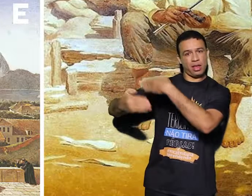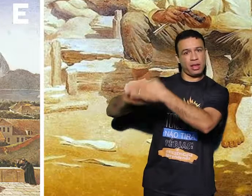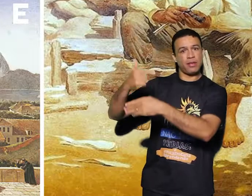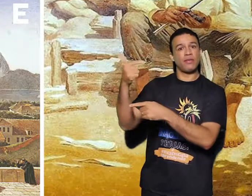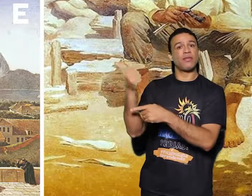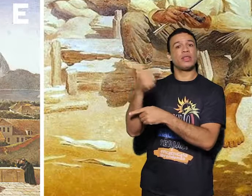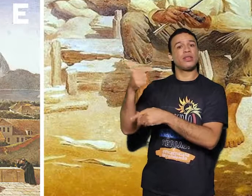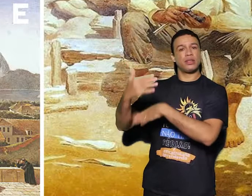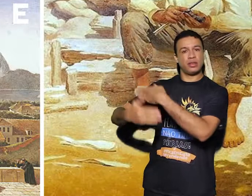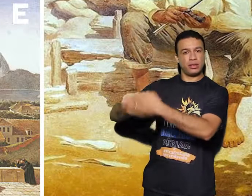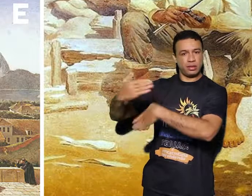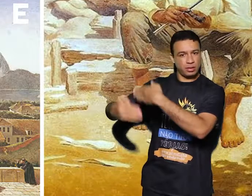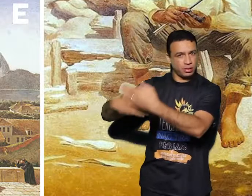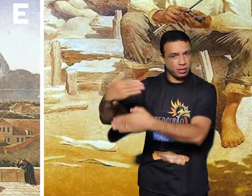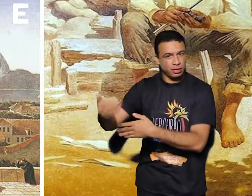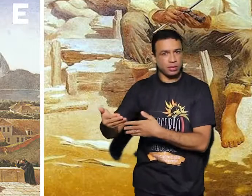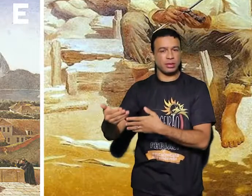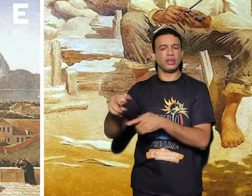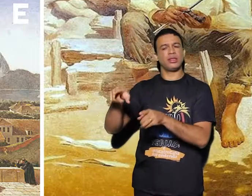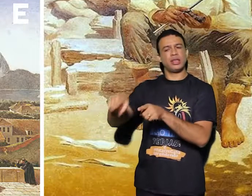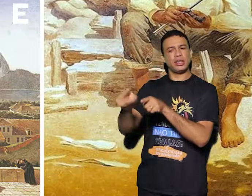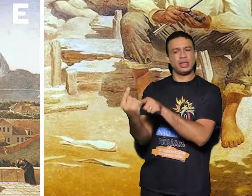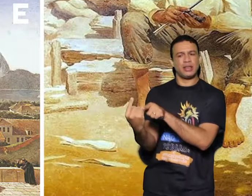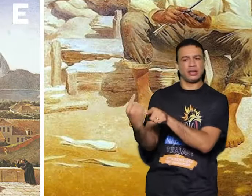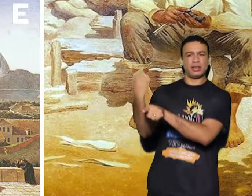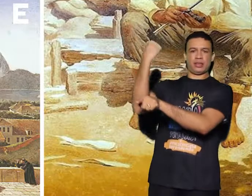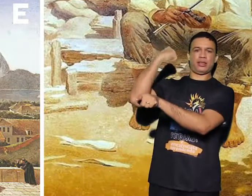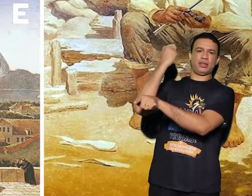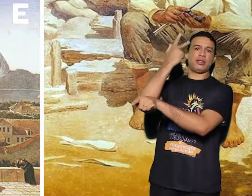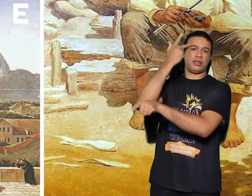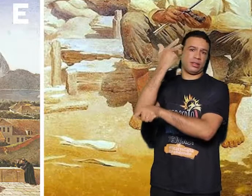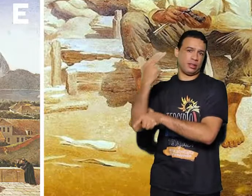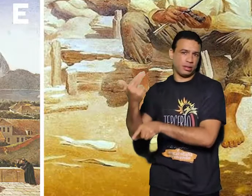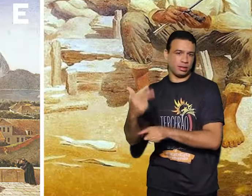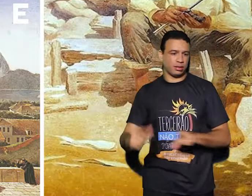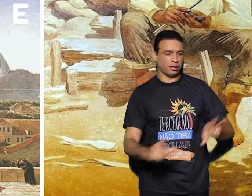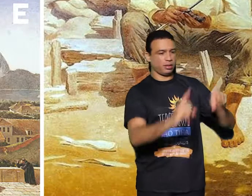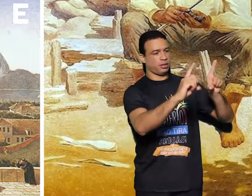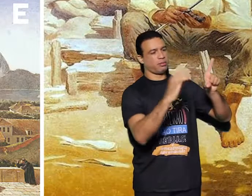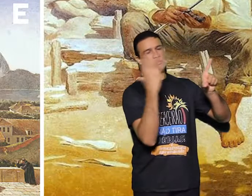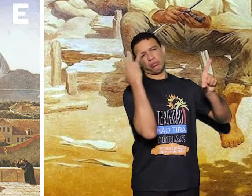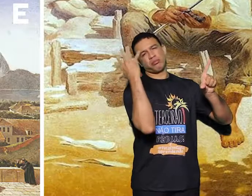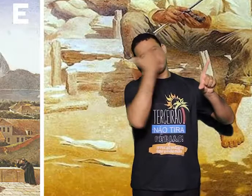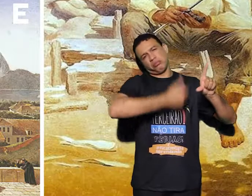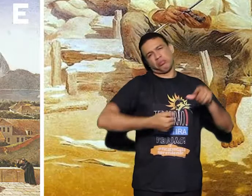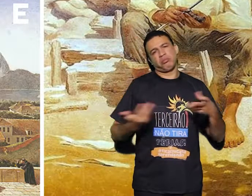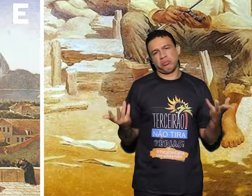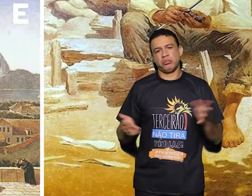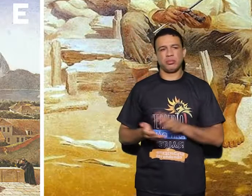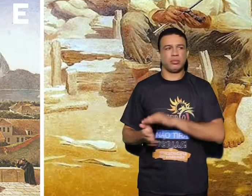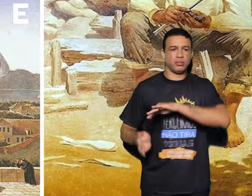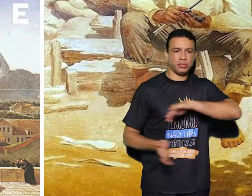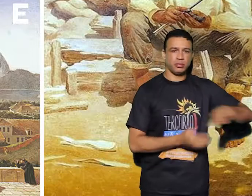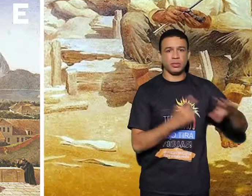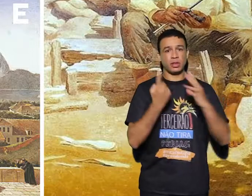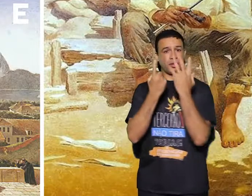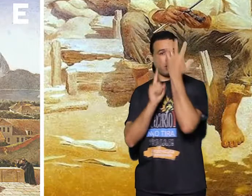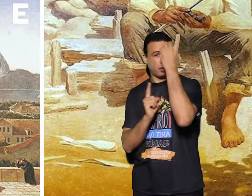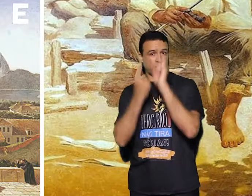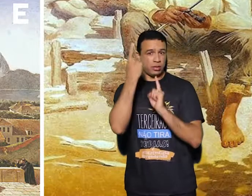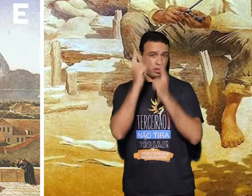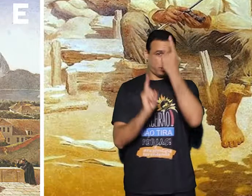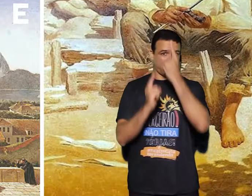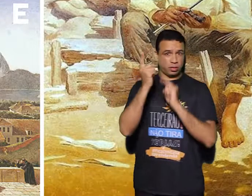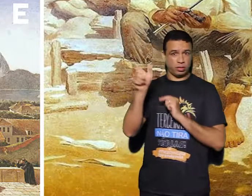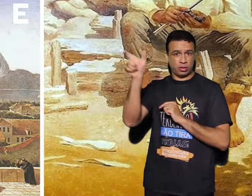né? Esse quadro aconteceu, tem toda uma história por trás, mas ele é bonito. Segundo quadro, cena de carnaval, Jean-Baptiste Debré. Debré foi